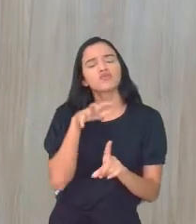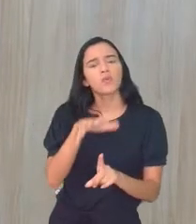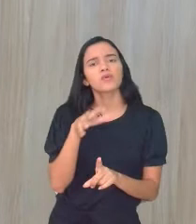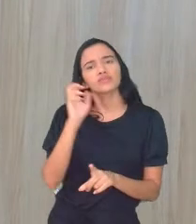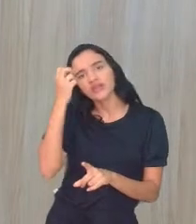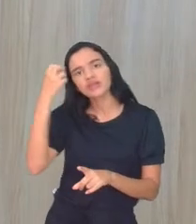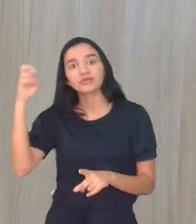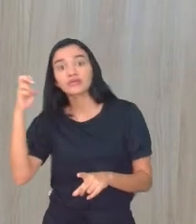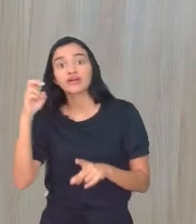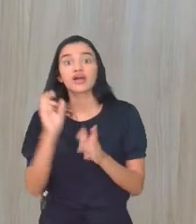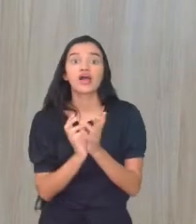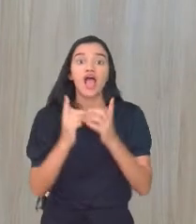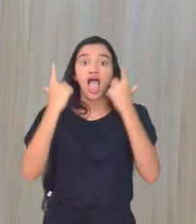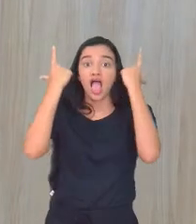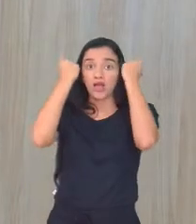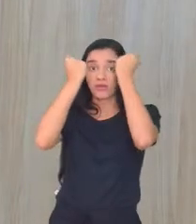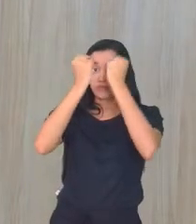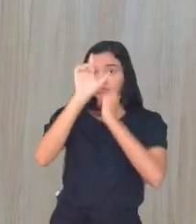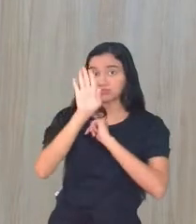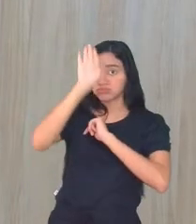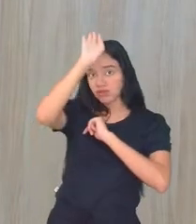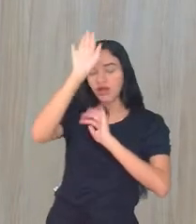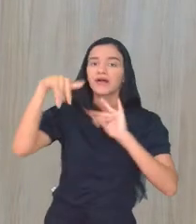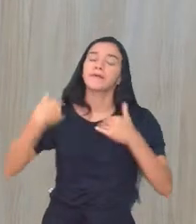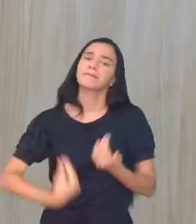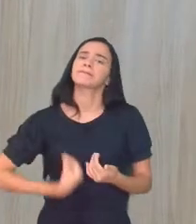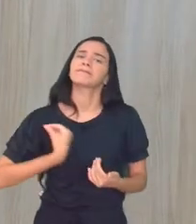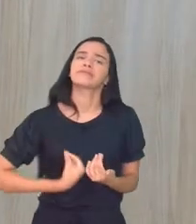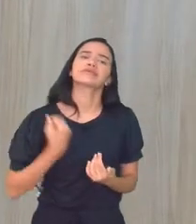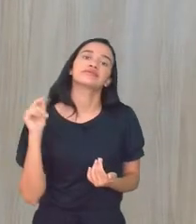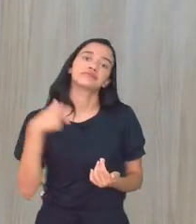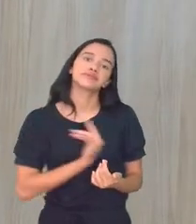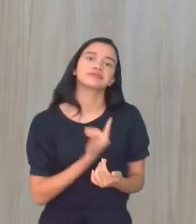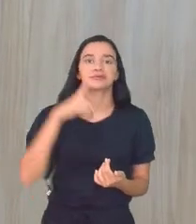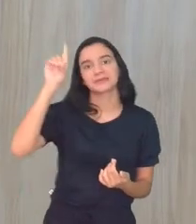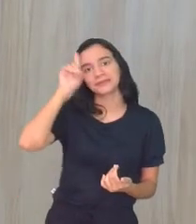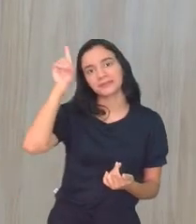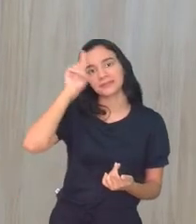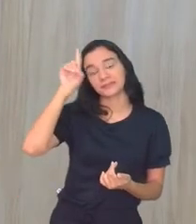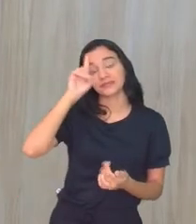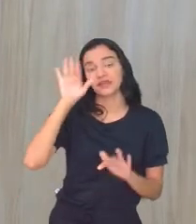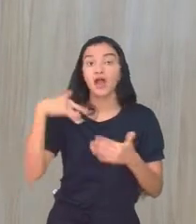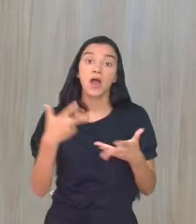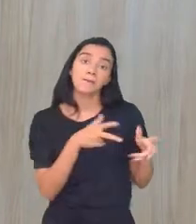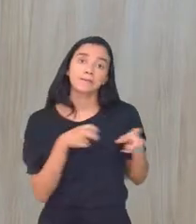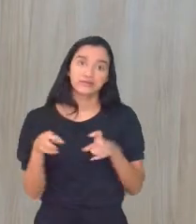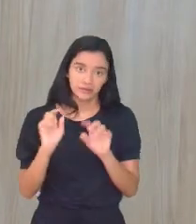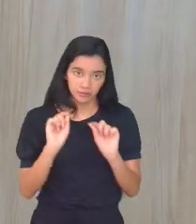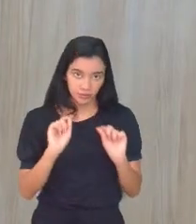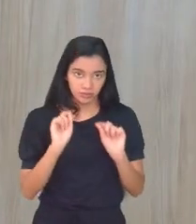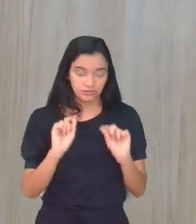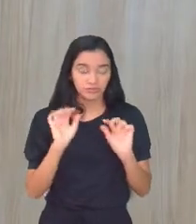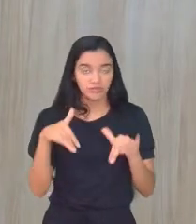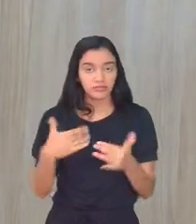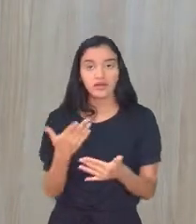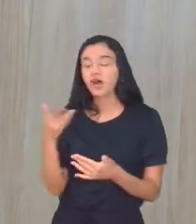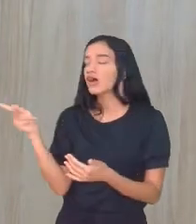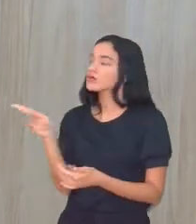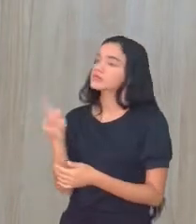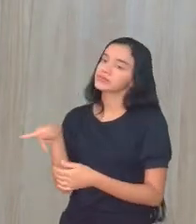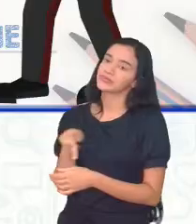cultura greco-romana, certo? Presente no nosso cotidiano. Veja, então, Gine e